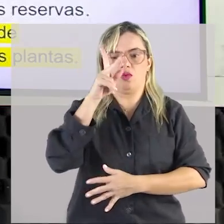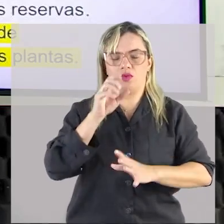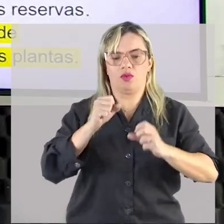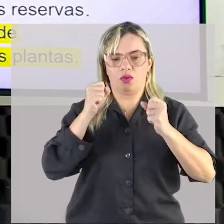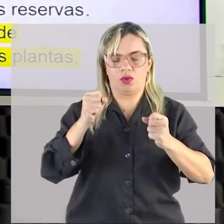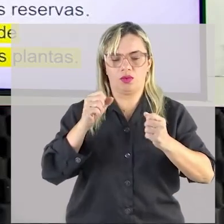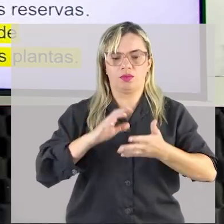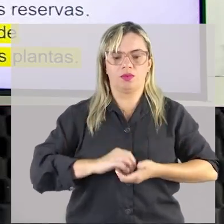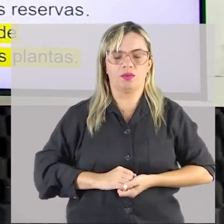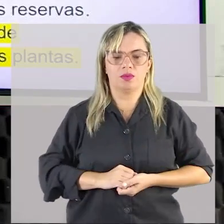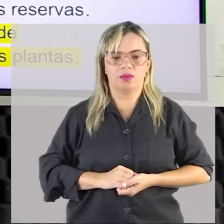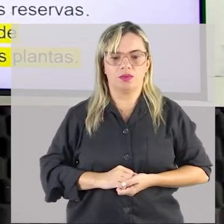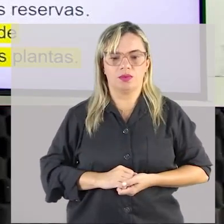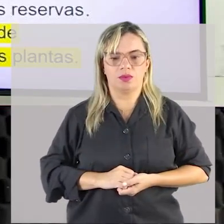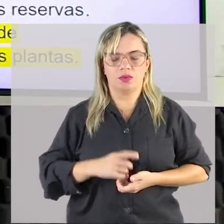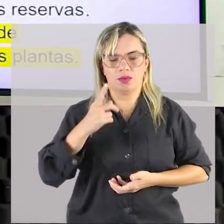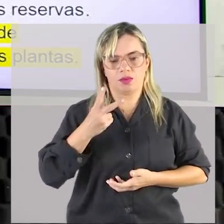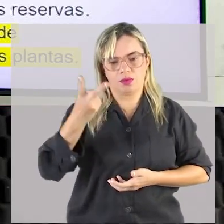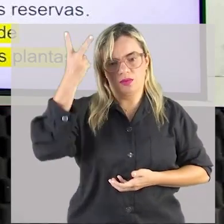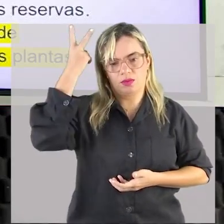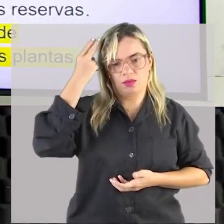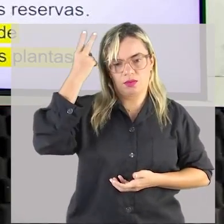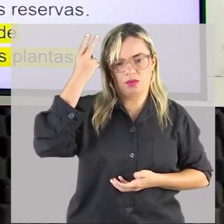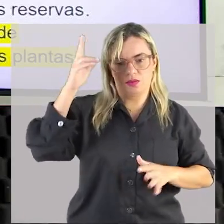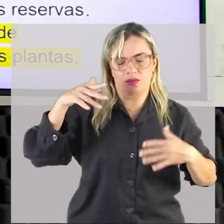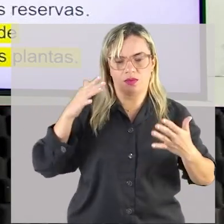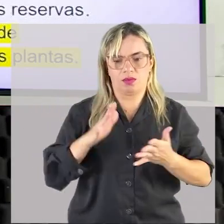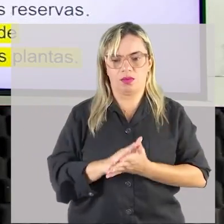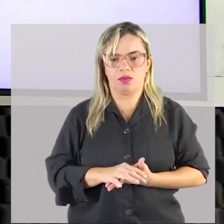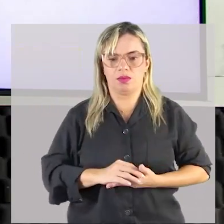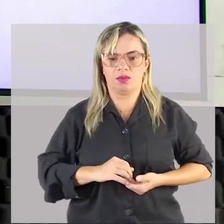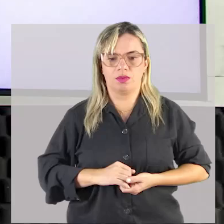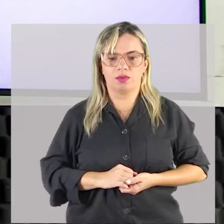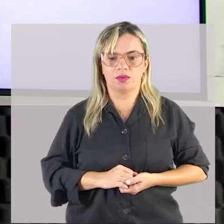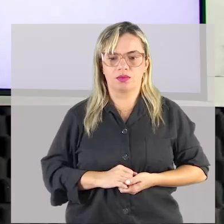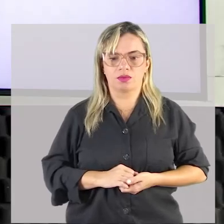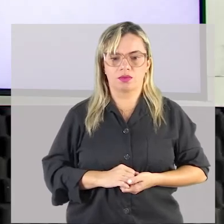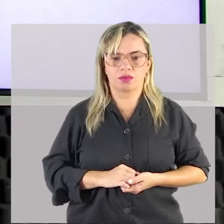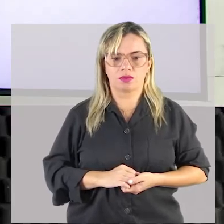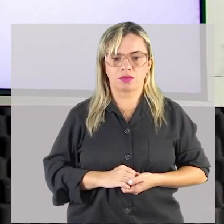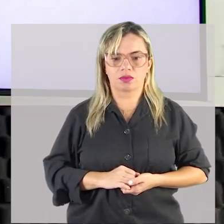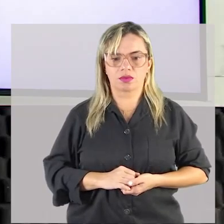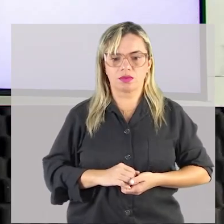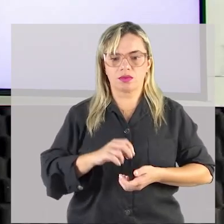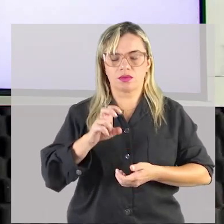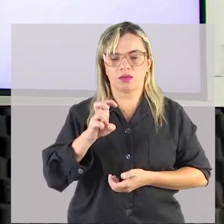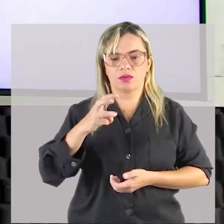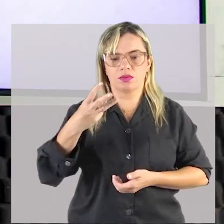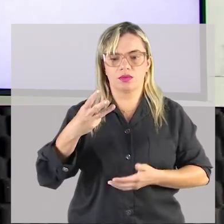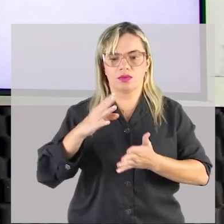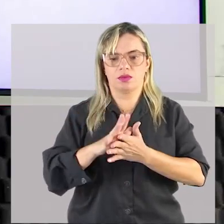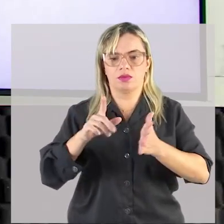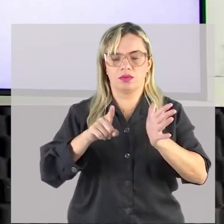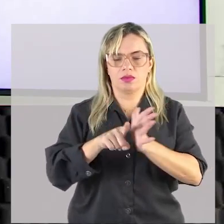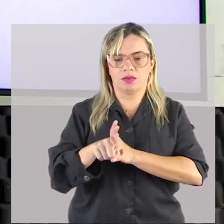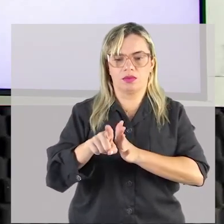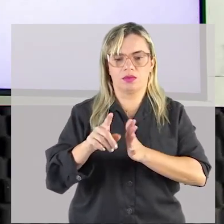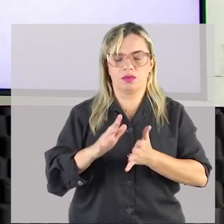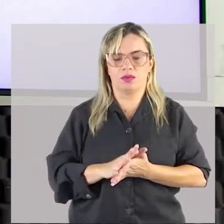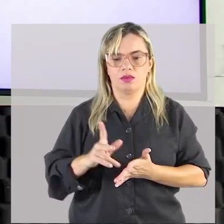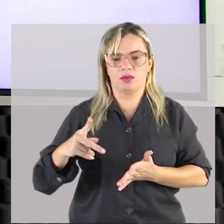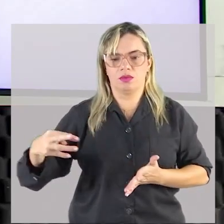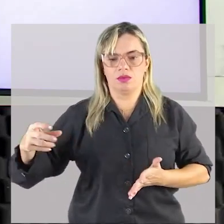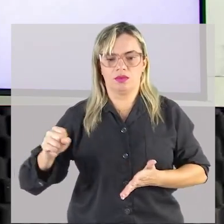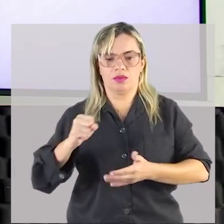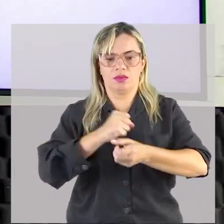Então, são mais comuns aí nessas matas de terra firme. Questão 53